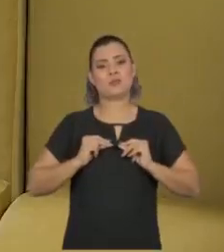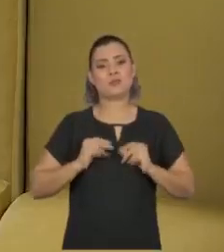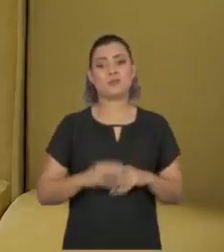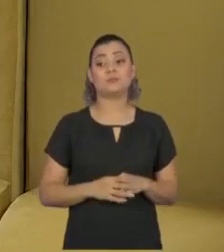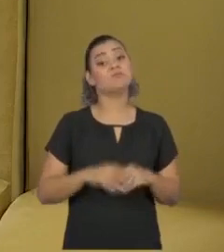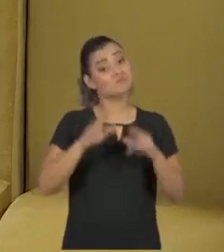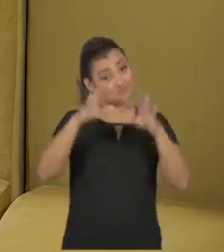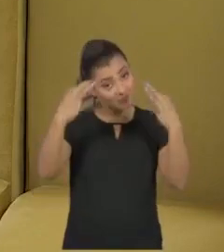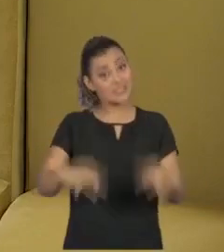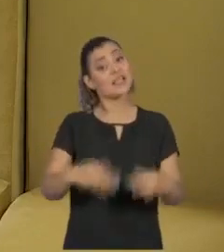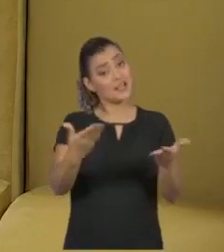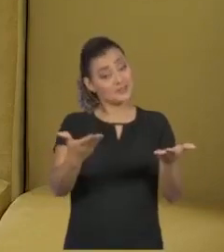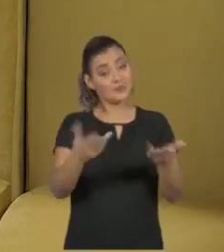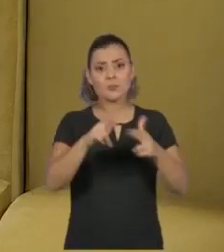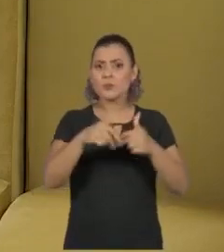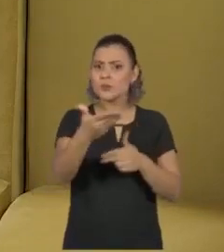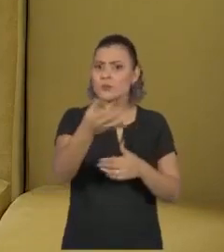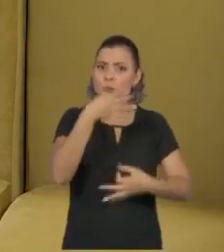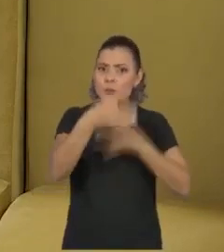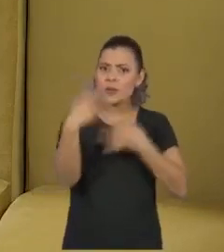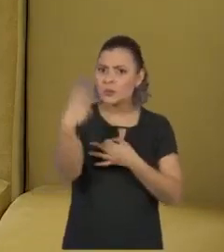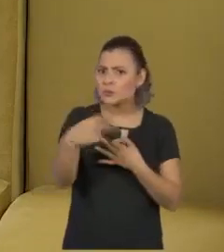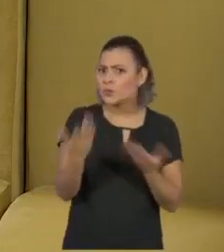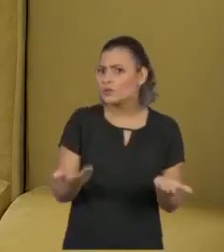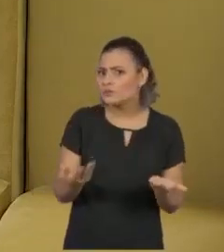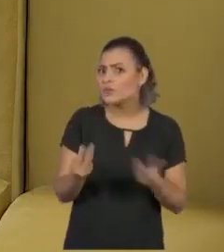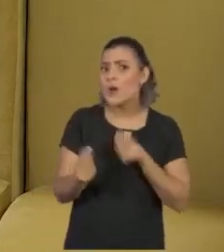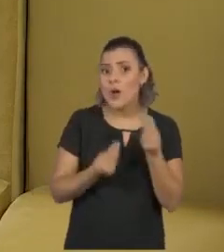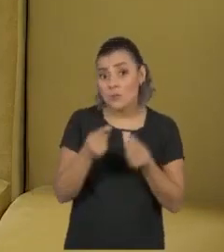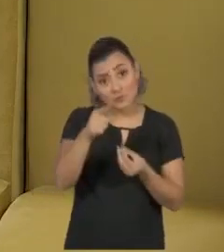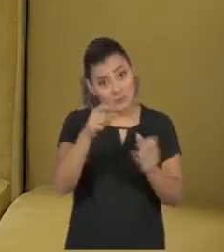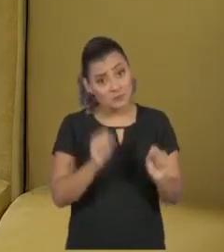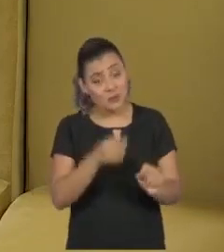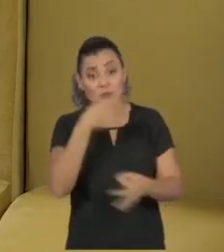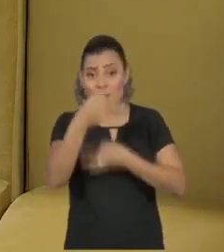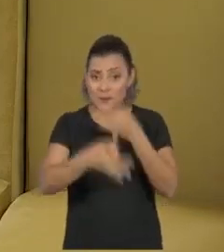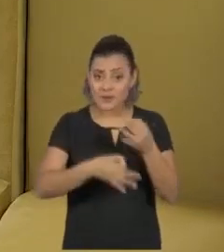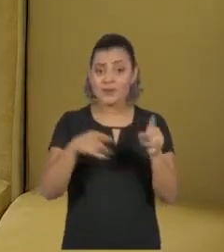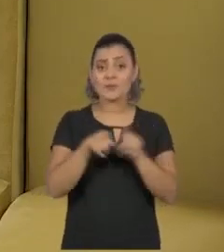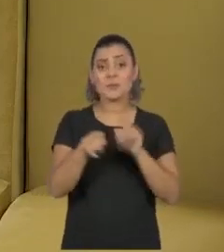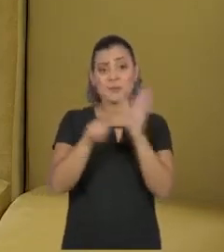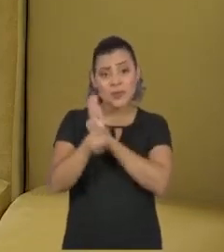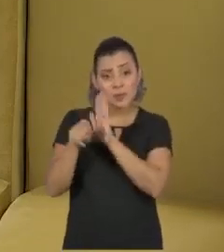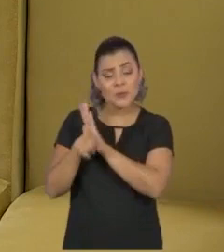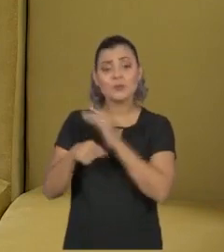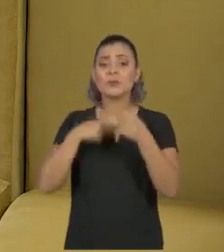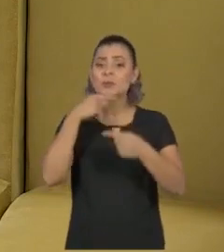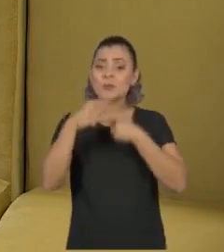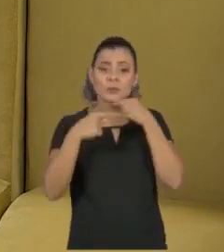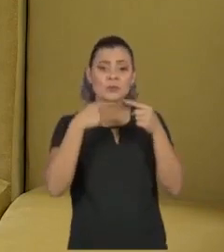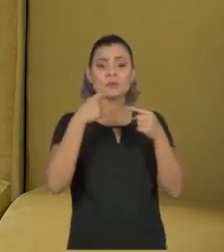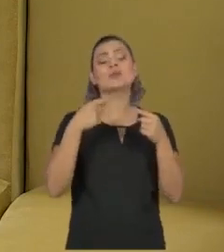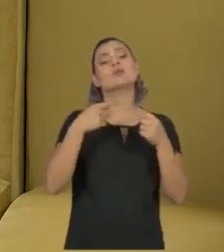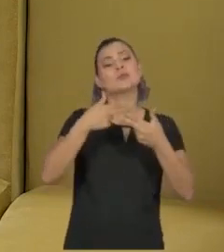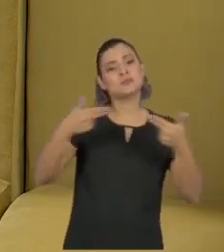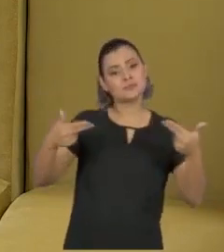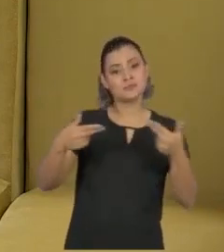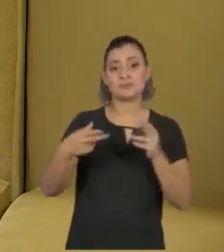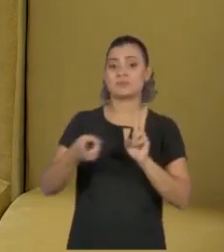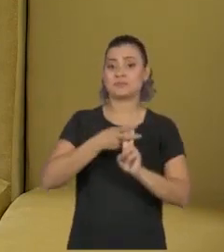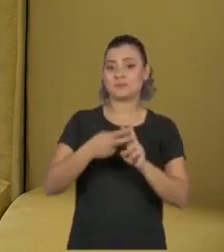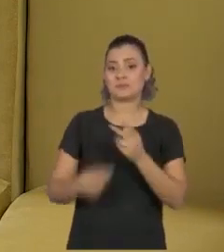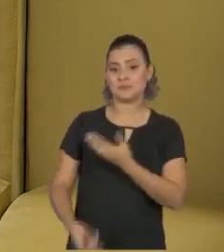está certíssima. E você, o que você pensa? Você pode participar do programa com as suas perguntas, os seus comentários, com a